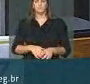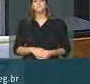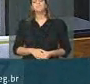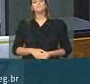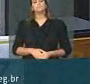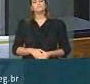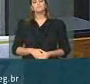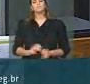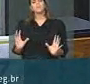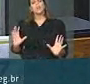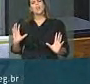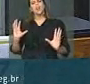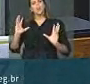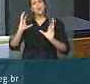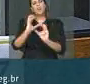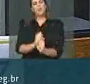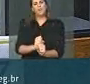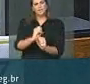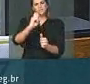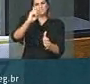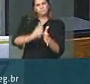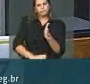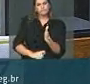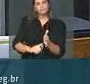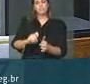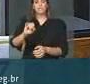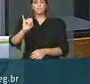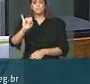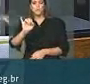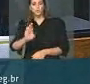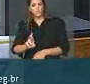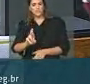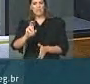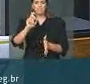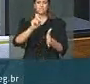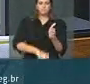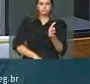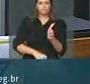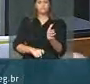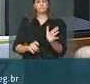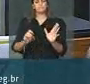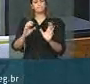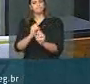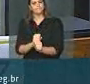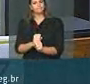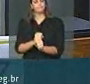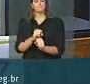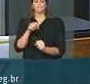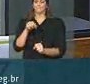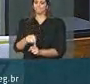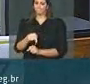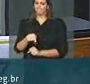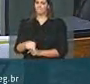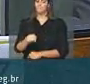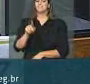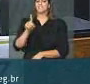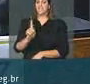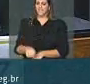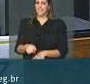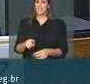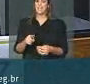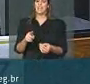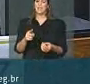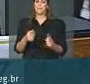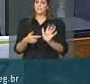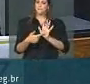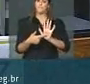onde está embutida a questão do imposto de renda define o tamanho do Estado